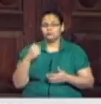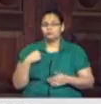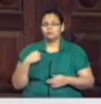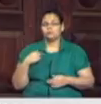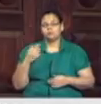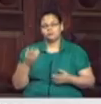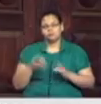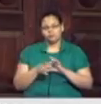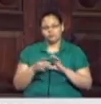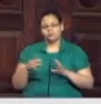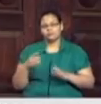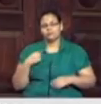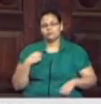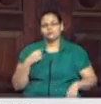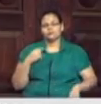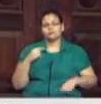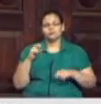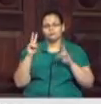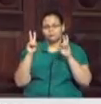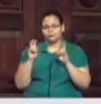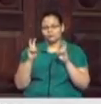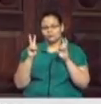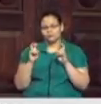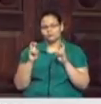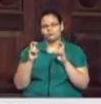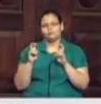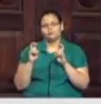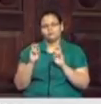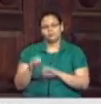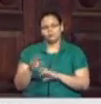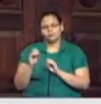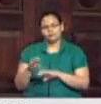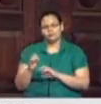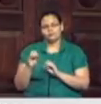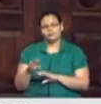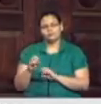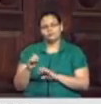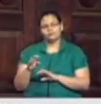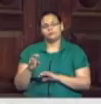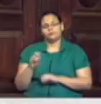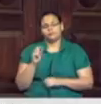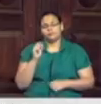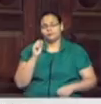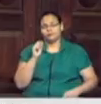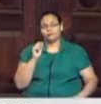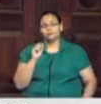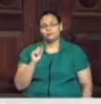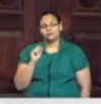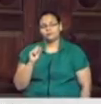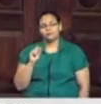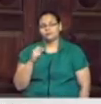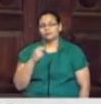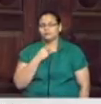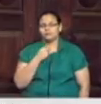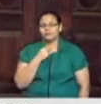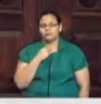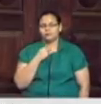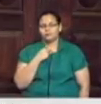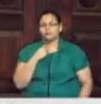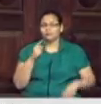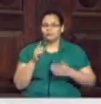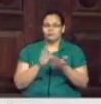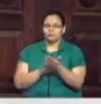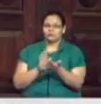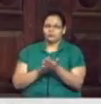à parte. Já que estamos aqui no tema de educação, eu não poderia, deputado Valdec Carneiro, deixar de fazer uma